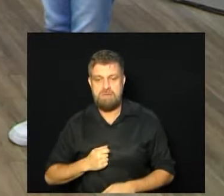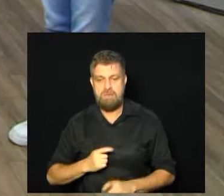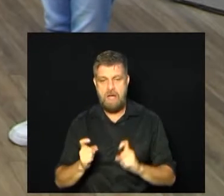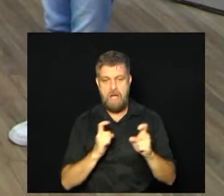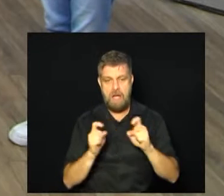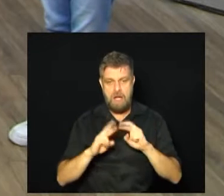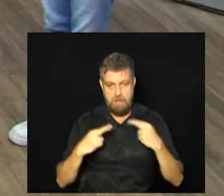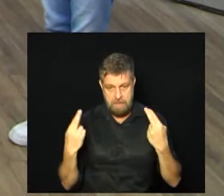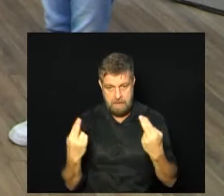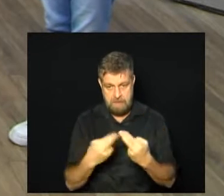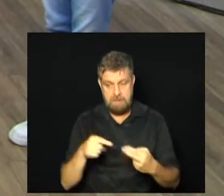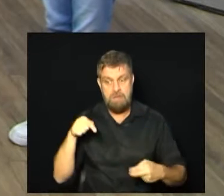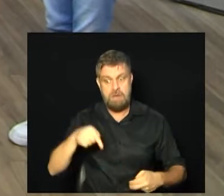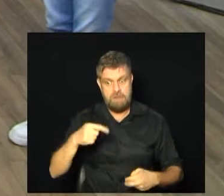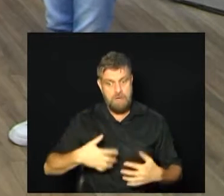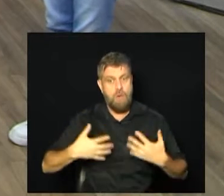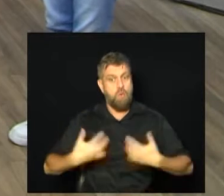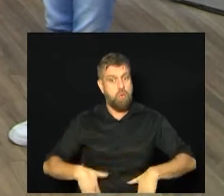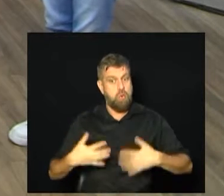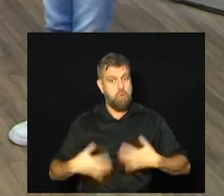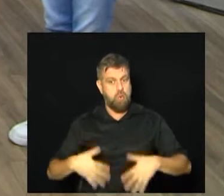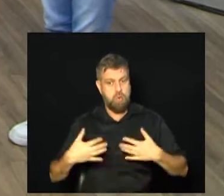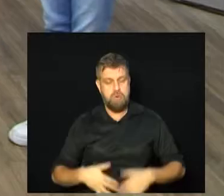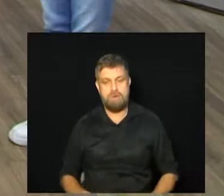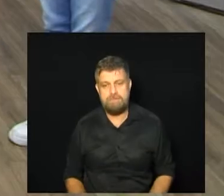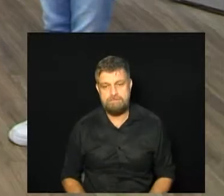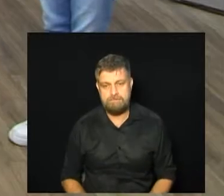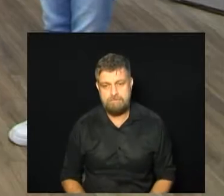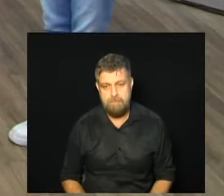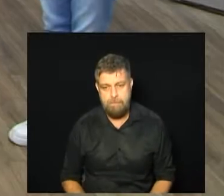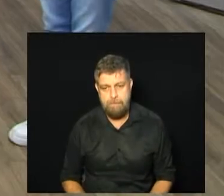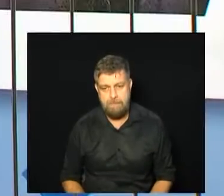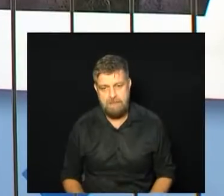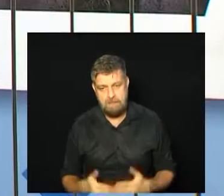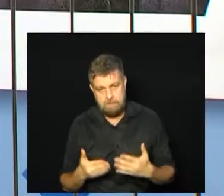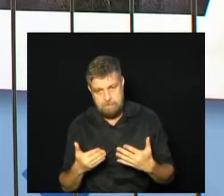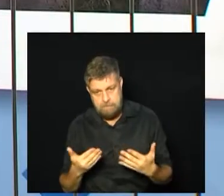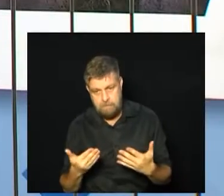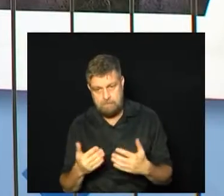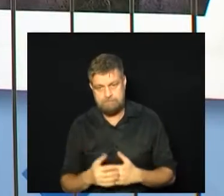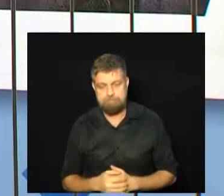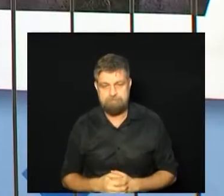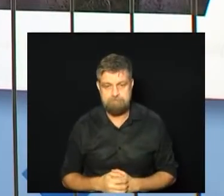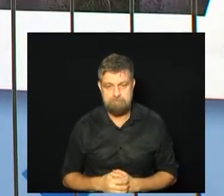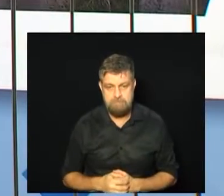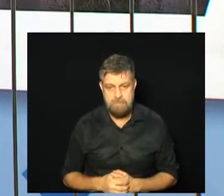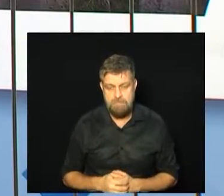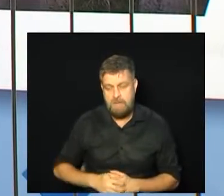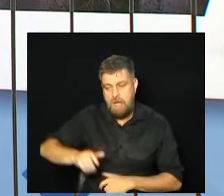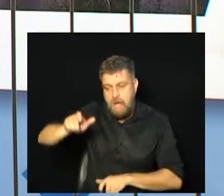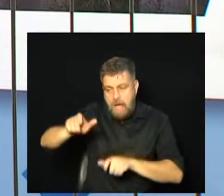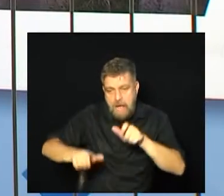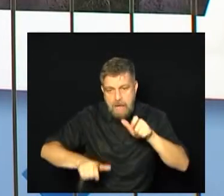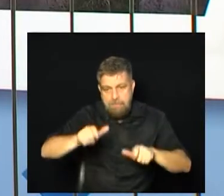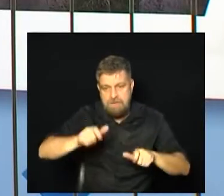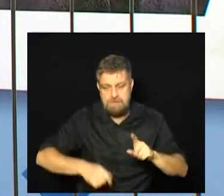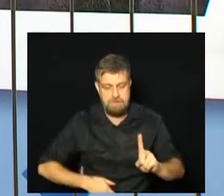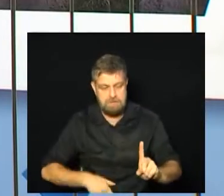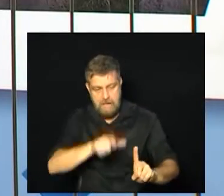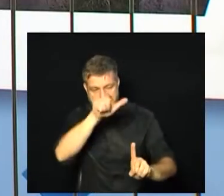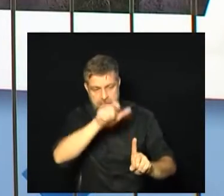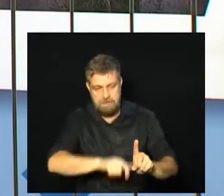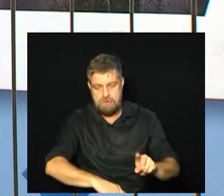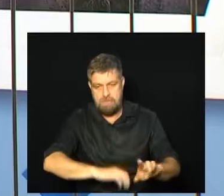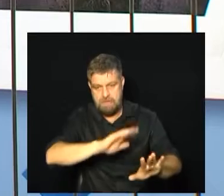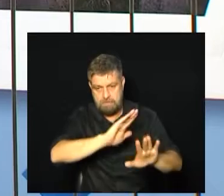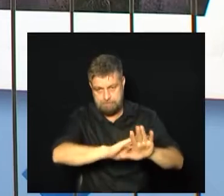reunião também acalorada. Bom, sobre as pessoas, os autores, eu quero